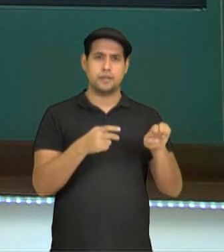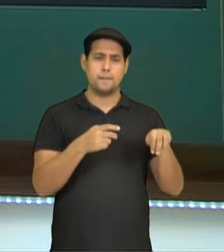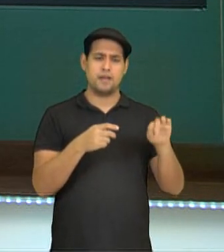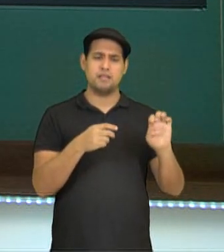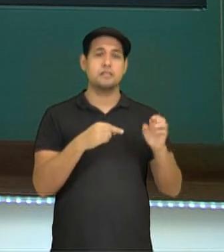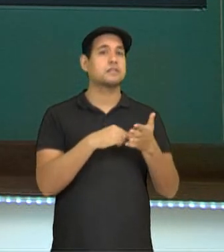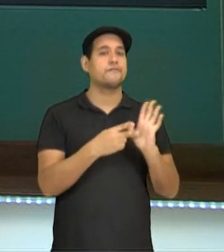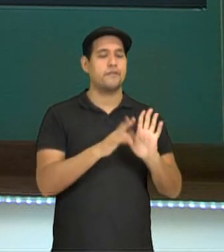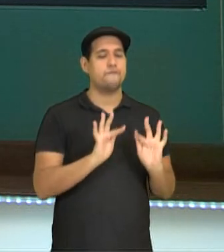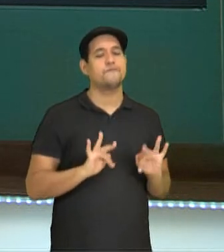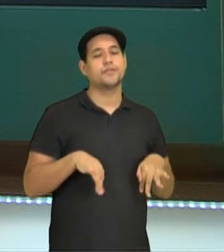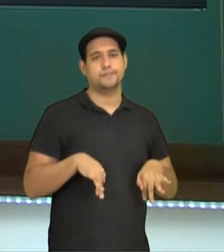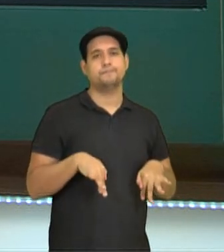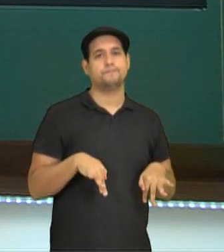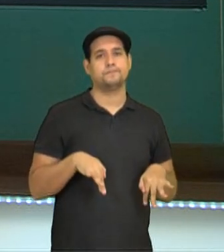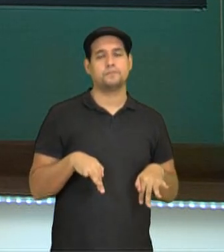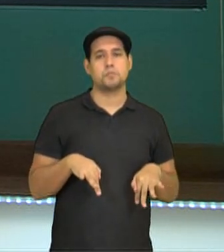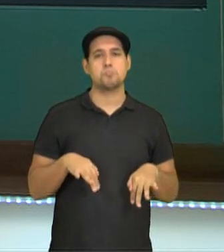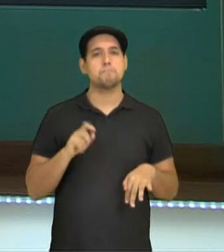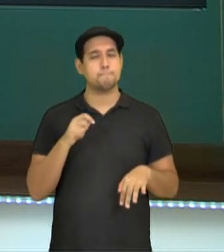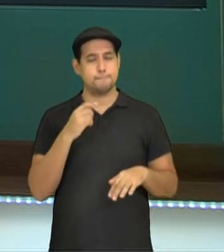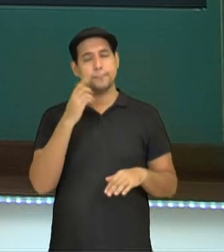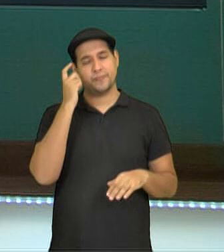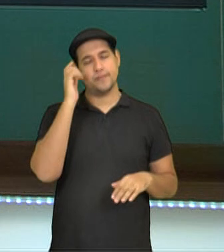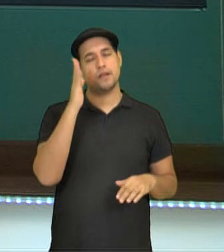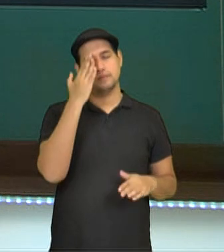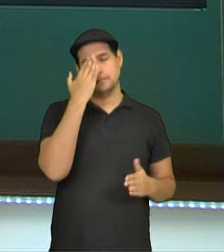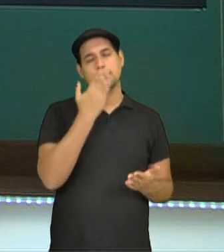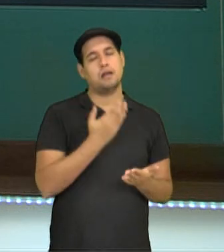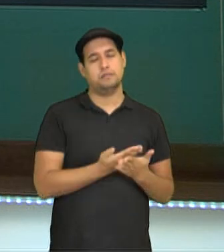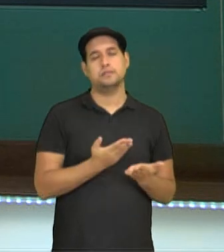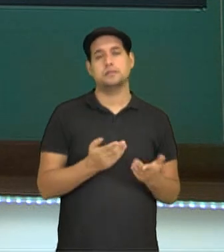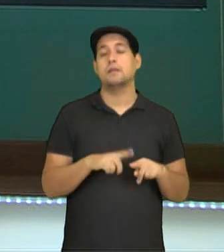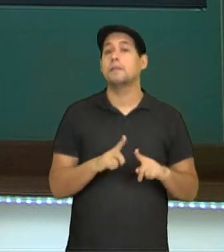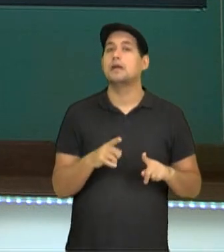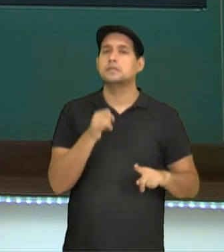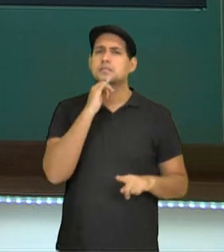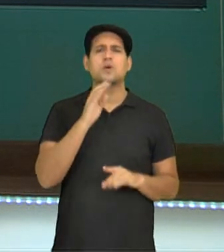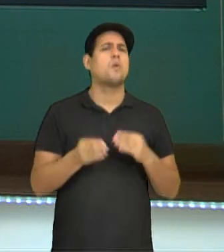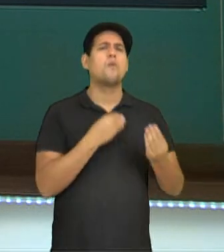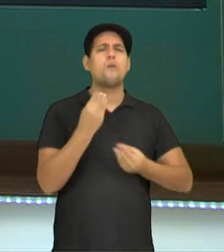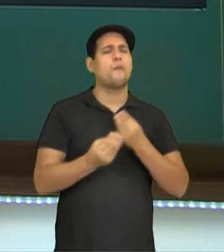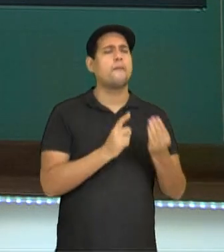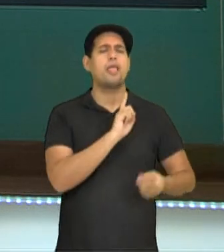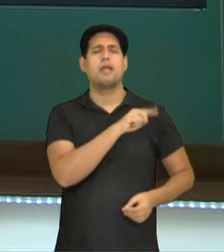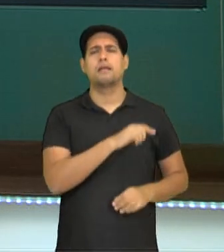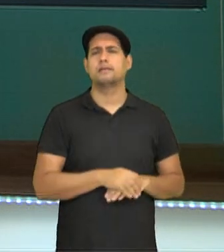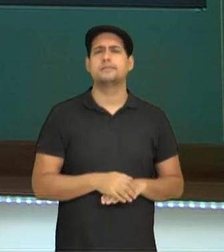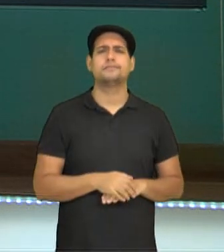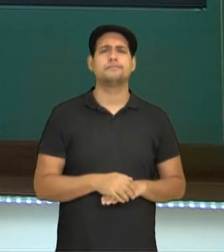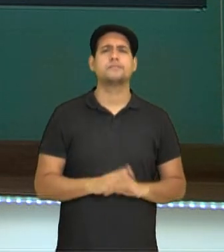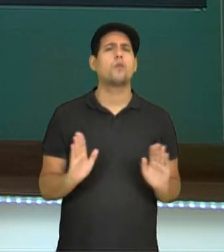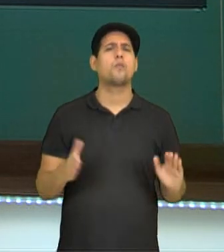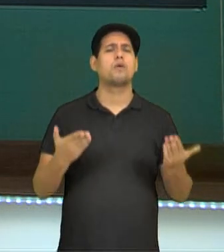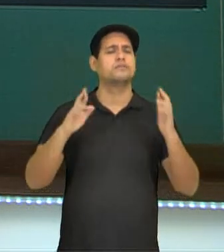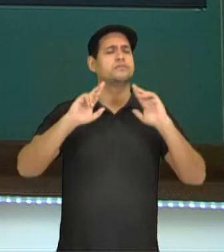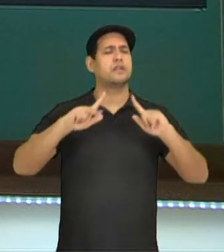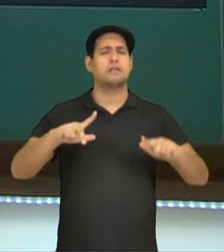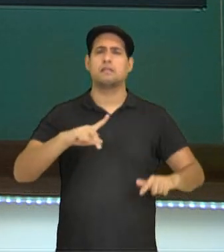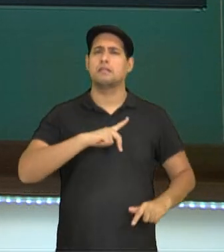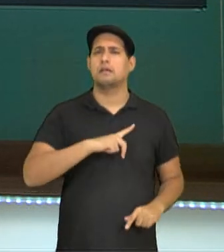É o fim da partida, né? Isso você acredito que já sabe. Mas quando que é um checkmate? Qual é a